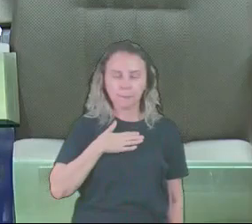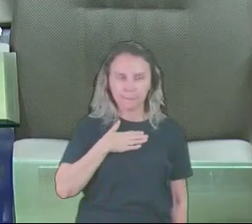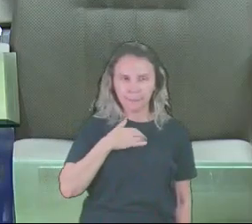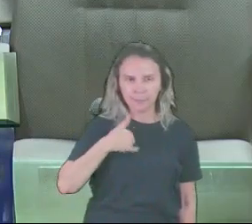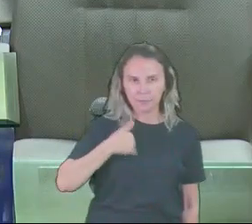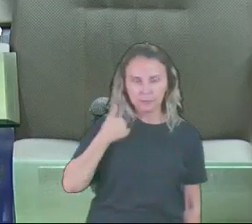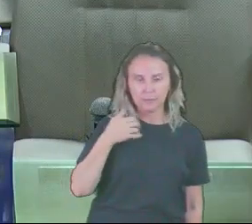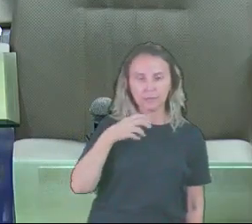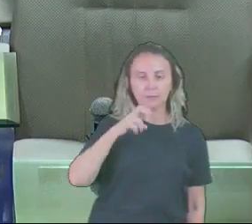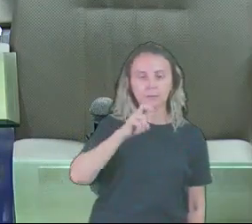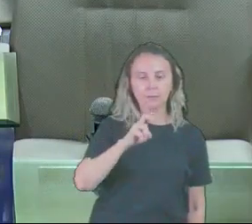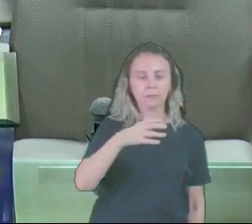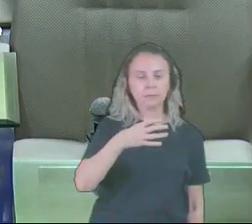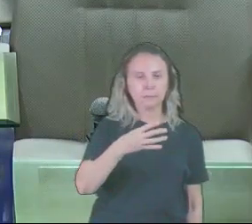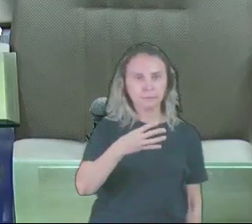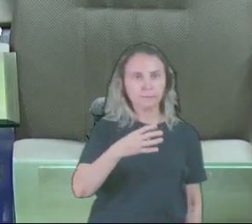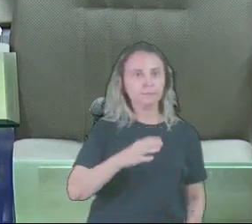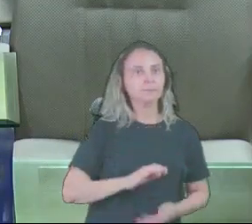anos